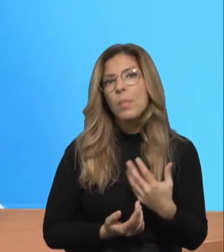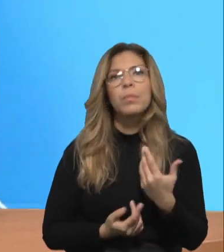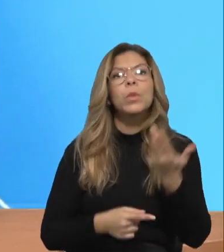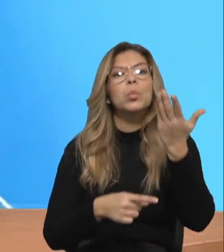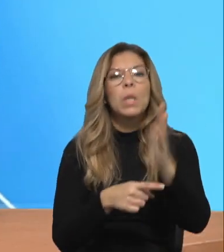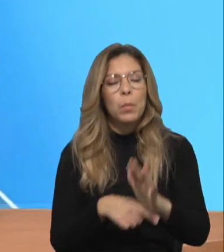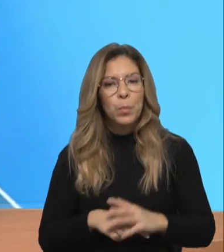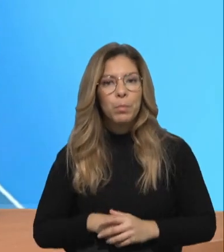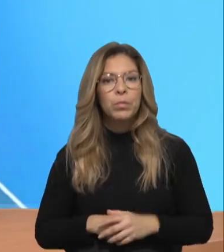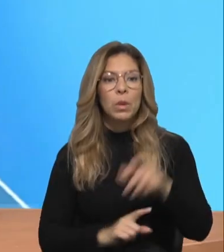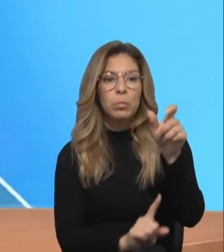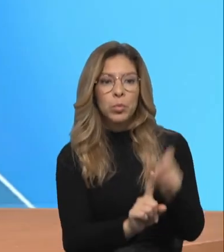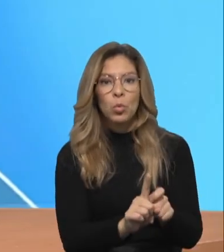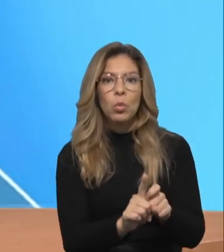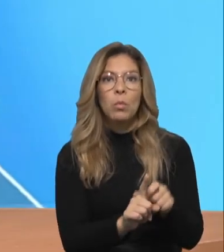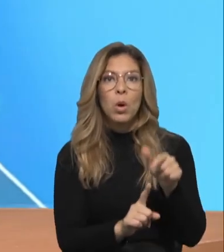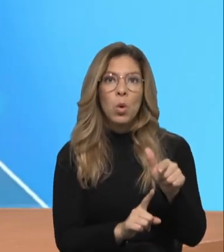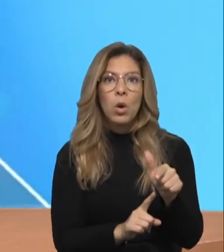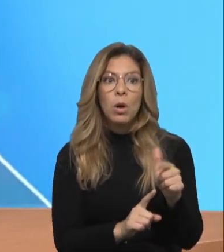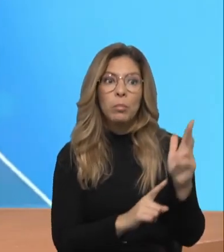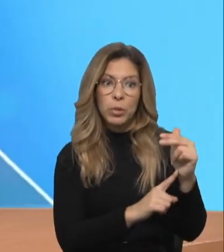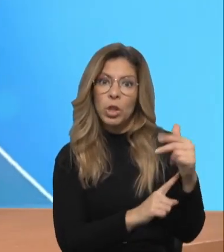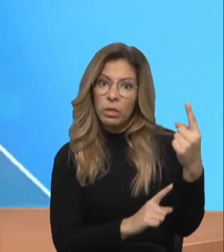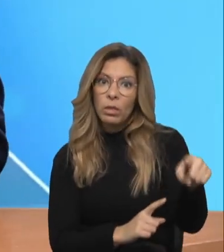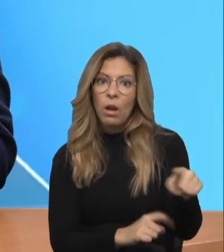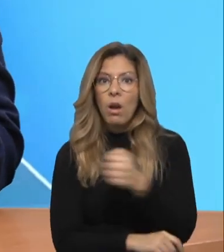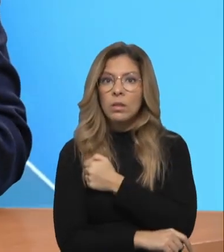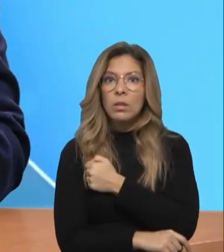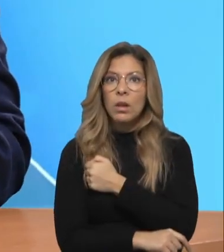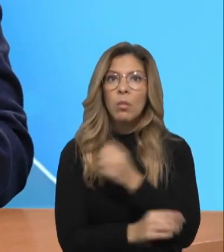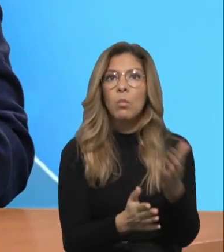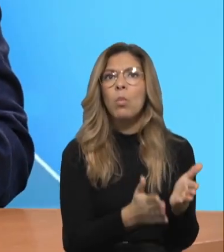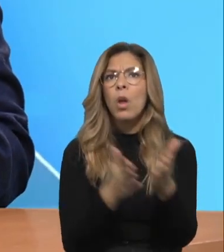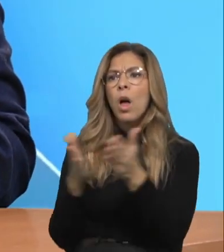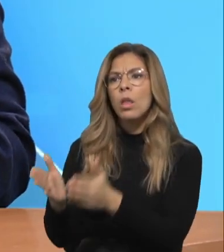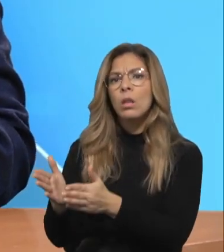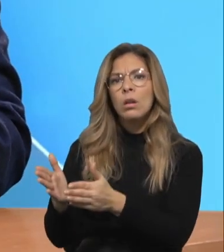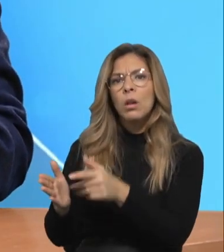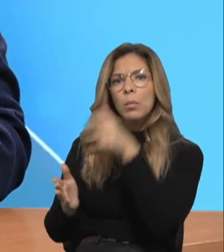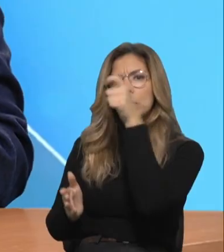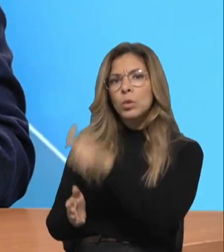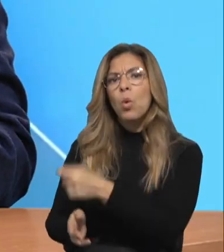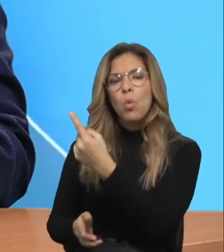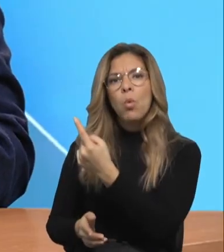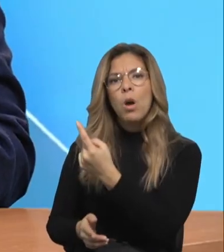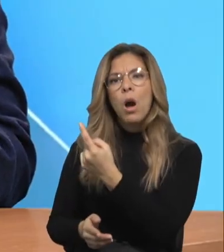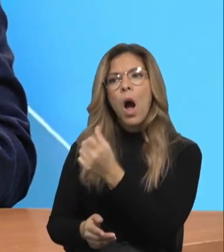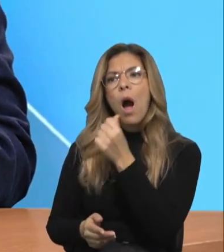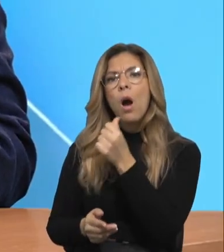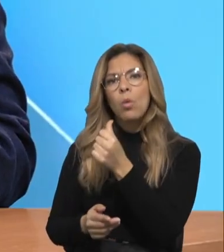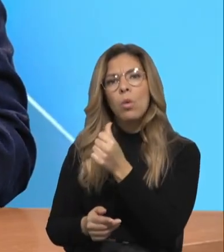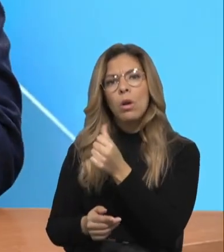exemplo, tenha uma piscina em casa, o que não é problema nenhum, mas ao mesmo tempo alguém morra de sede, não tem água limpa para